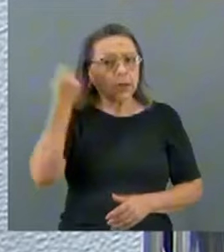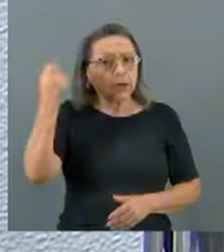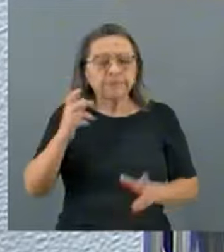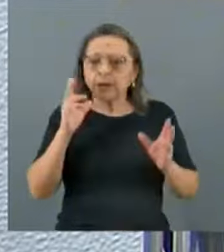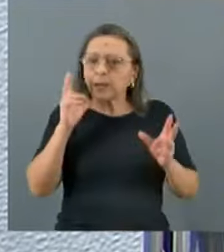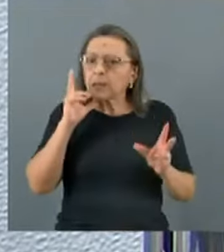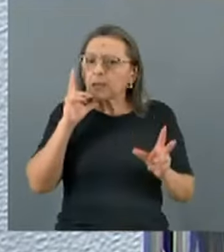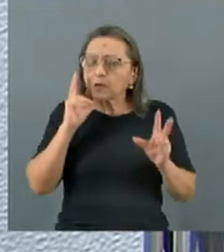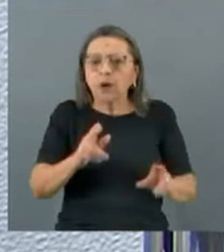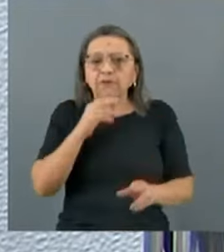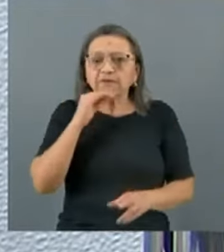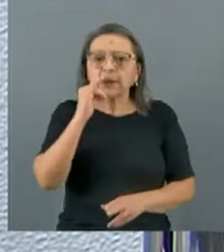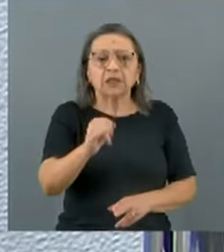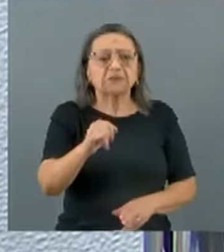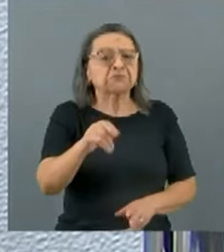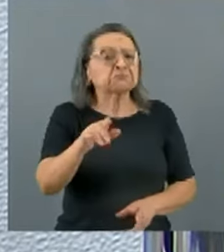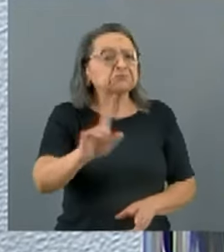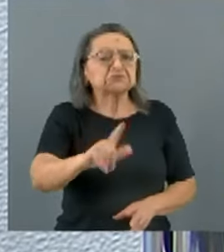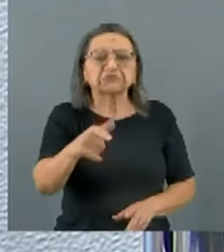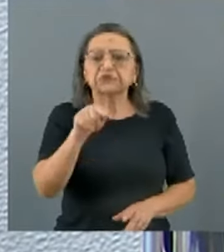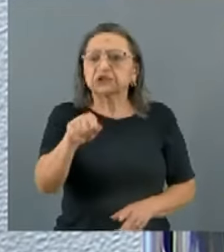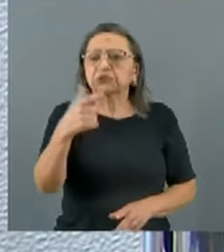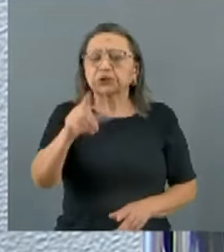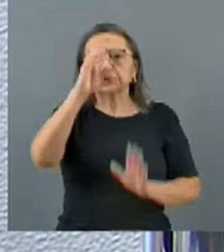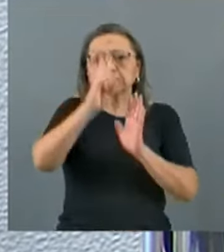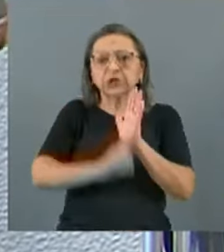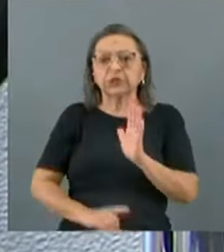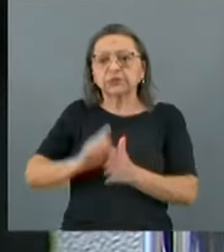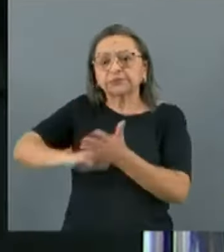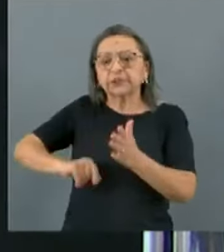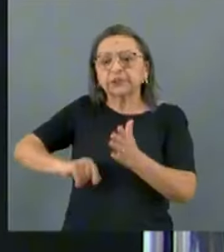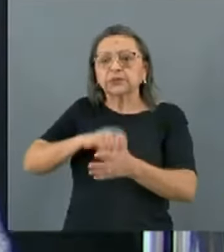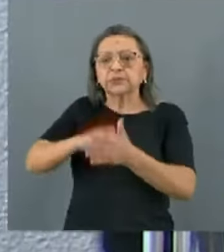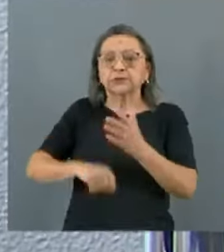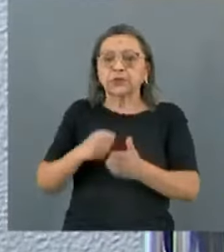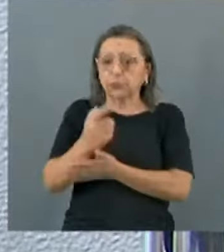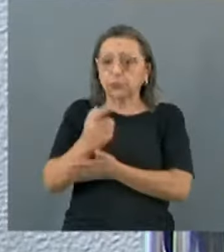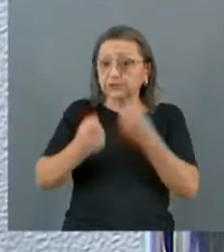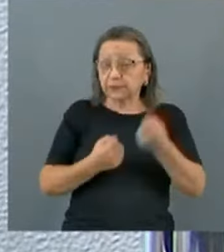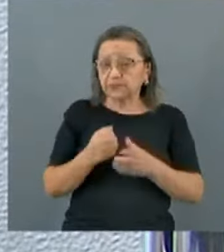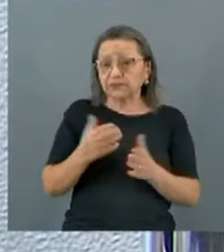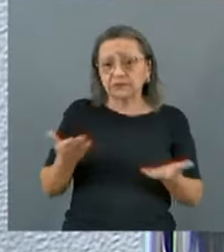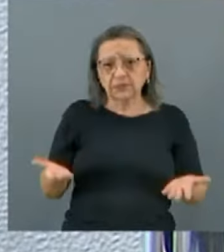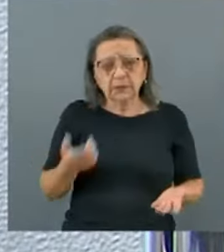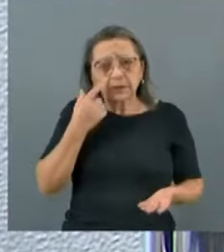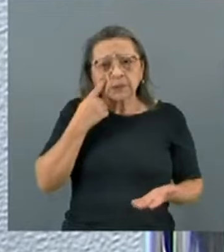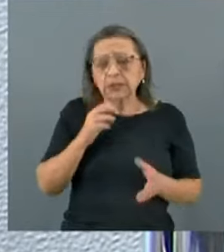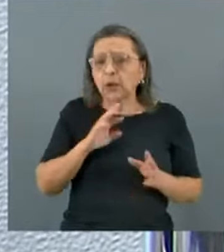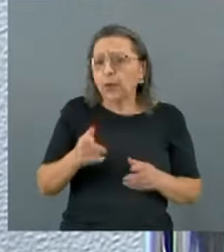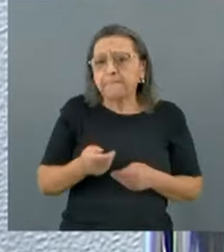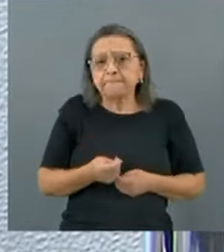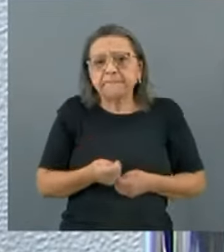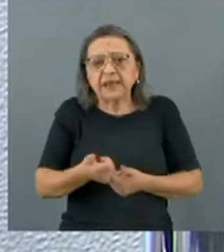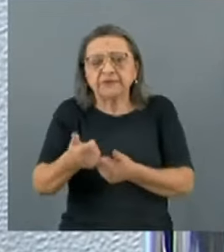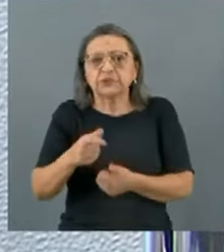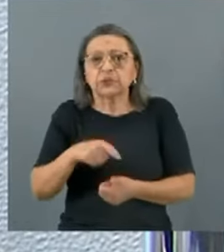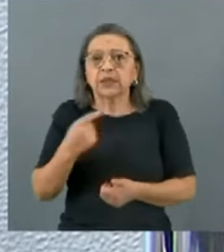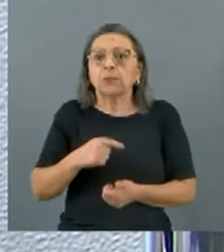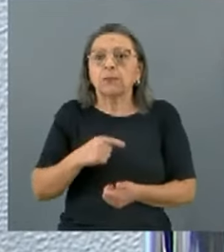na aquisição de veículo. E eu lembro que a isenção, ela não é nenhum benefício, ela é